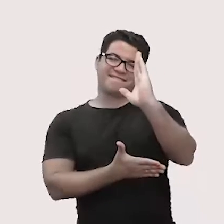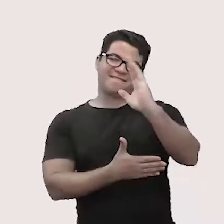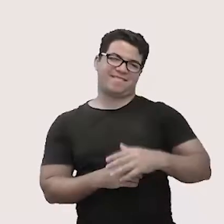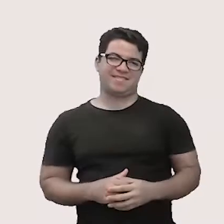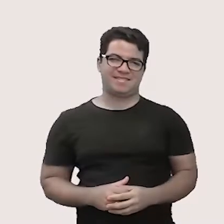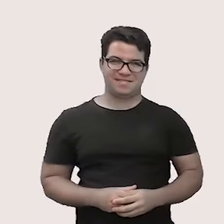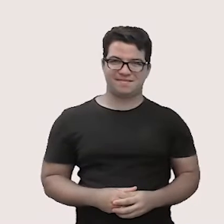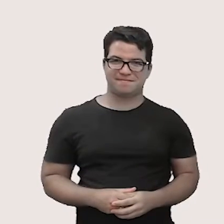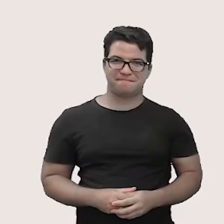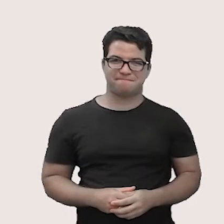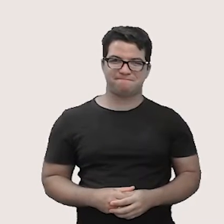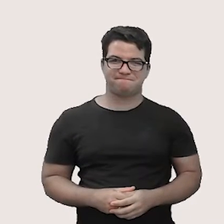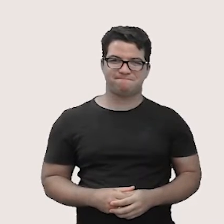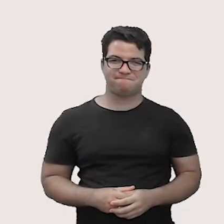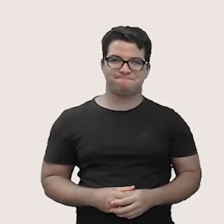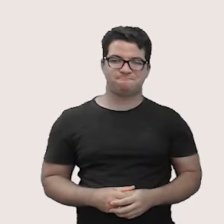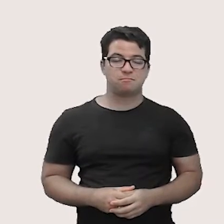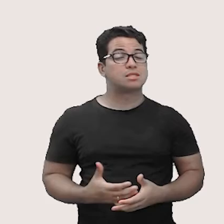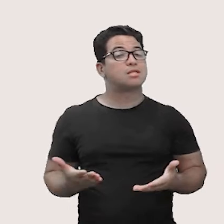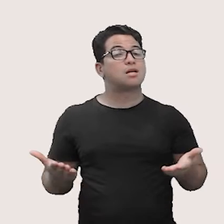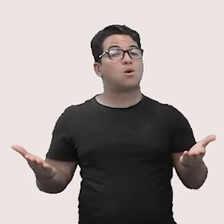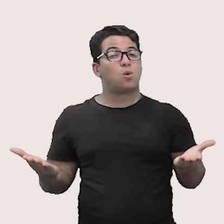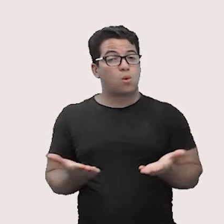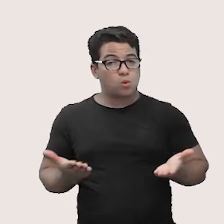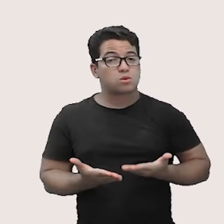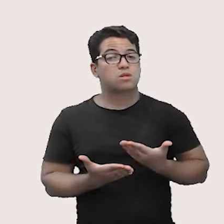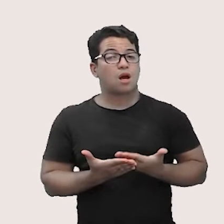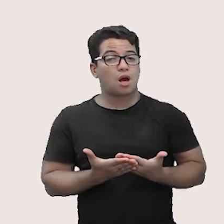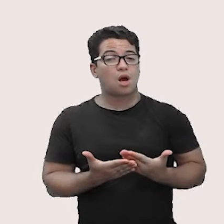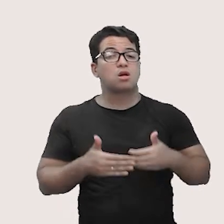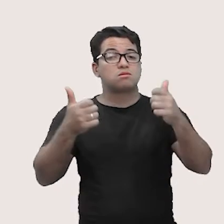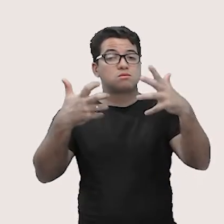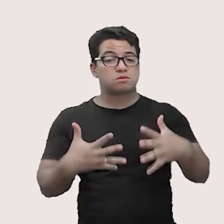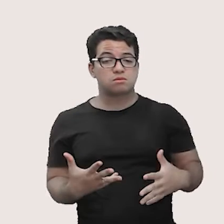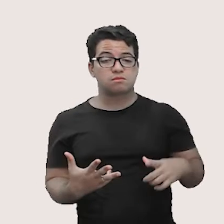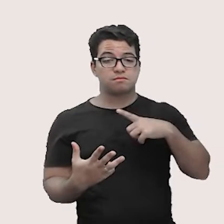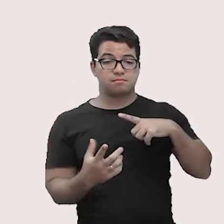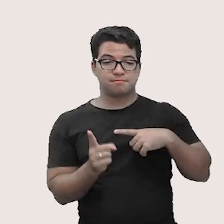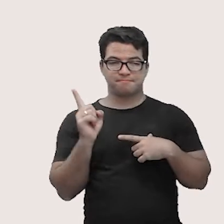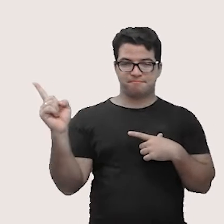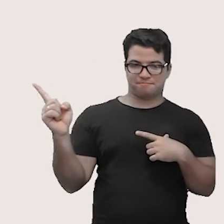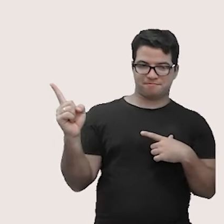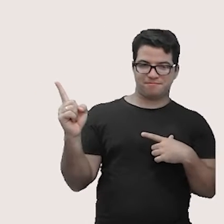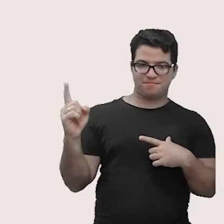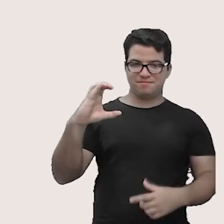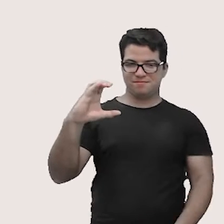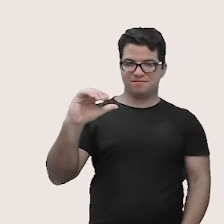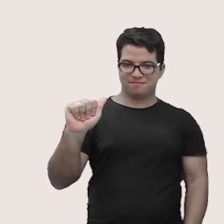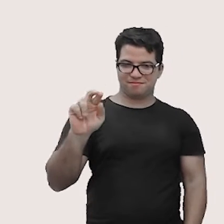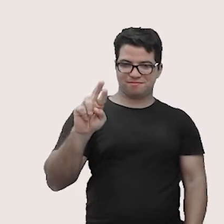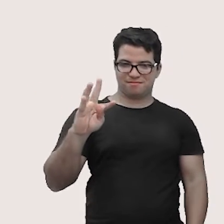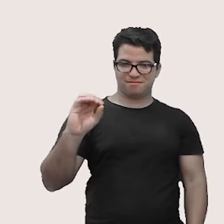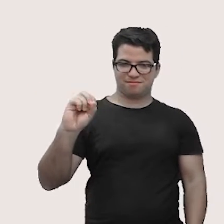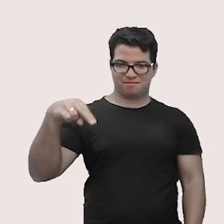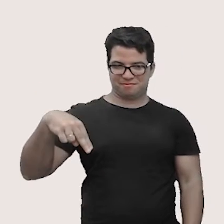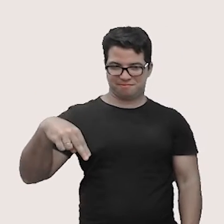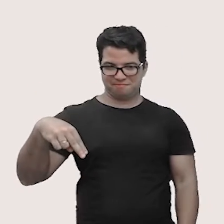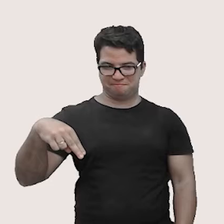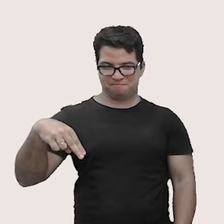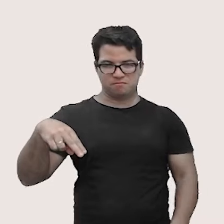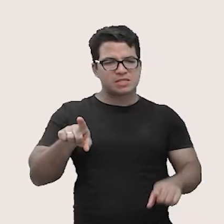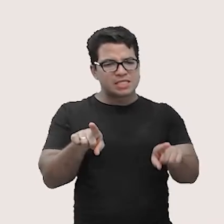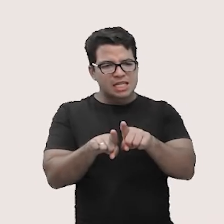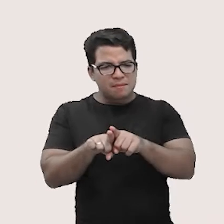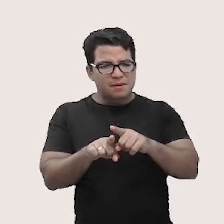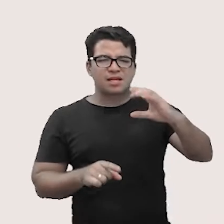Na aula de hoje, nós vamos ver um pouco sobre o cartoon, o gênero cartoon, comic strips, que é as famosas tirinhas,